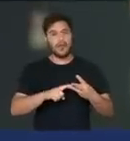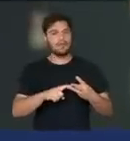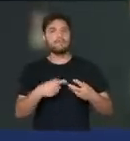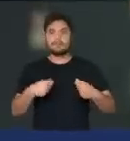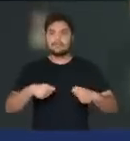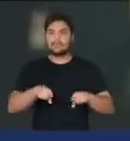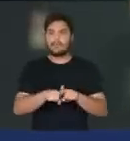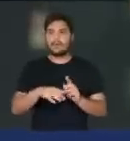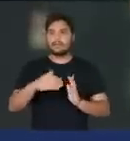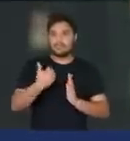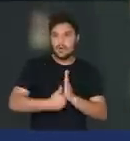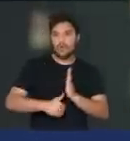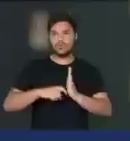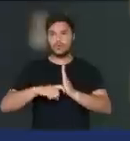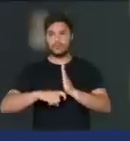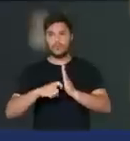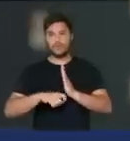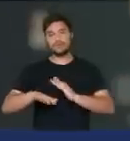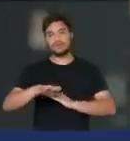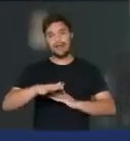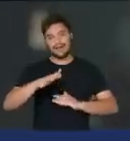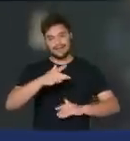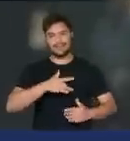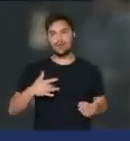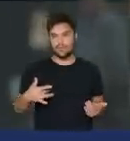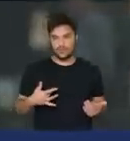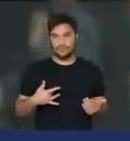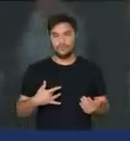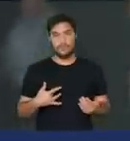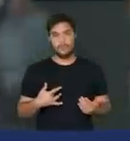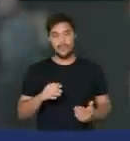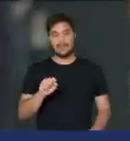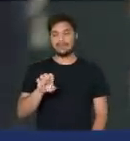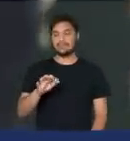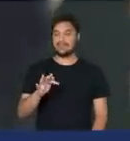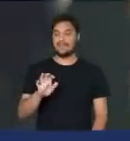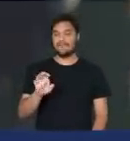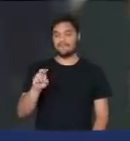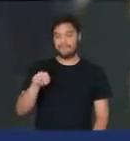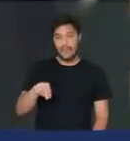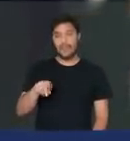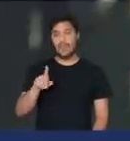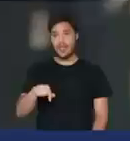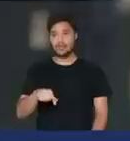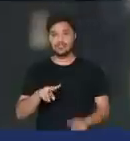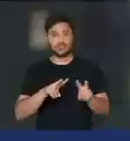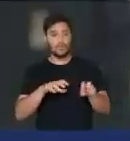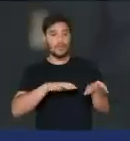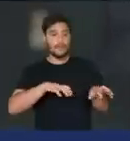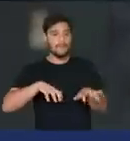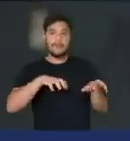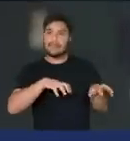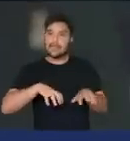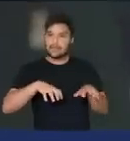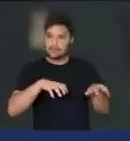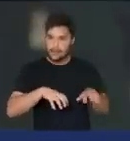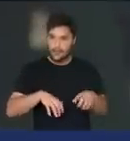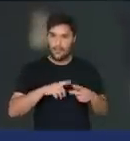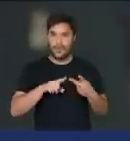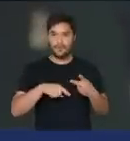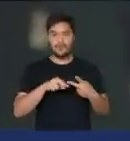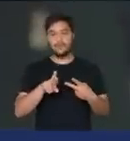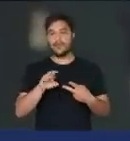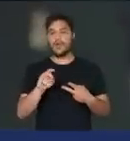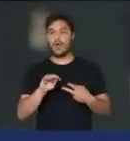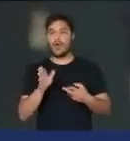não termos a folha desonerada da área da saúde, o CEFEM, que é a questão da mineração, a questão